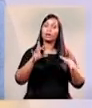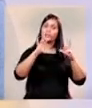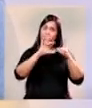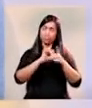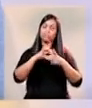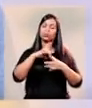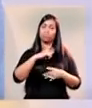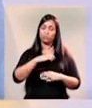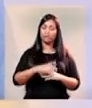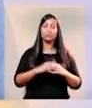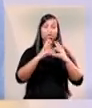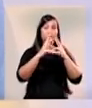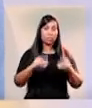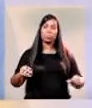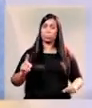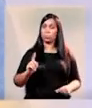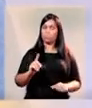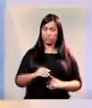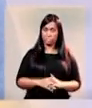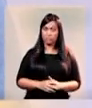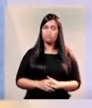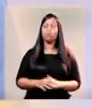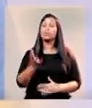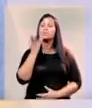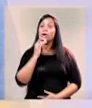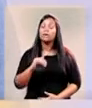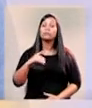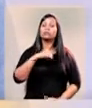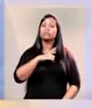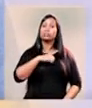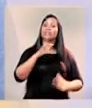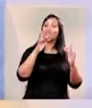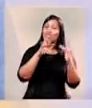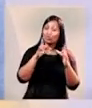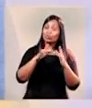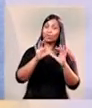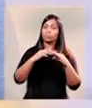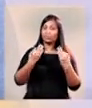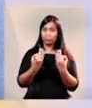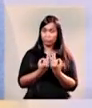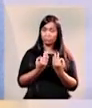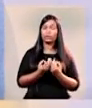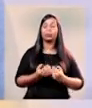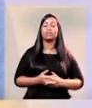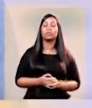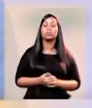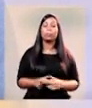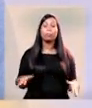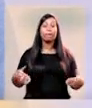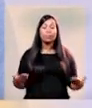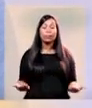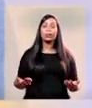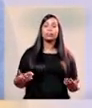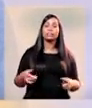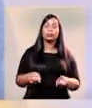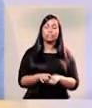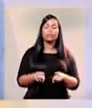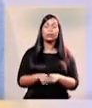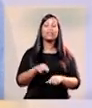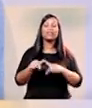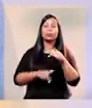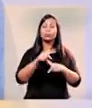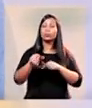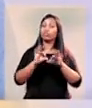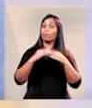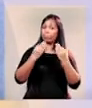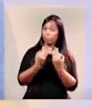manutenção desse vínculo. Para não perder isso. Exato. Para a criança ter esse contato com essa família, né? E, paralelo a isso,